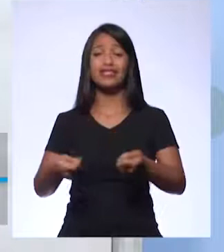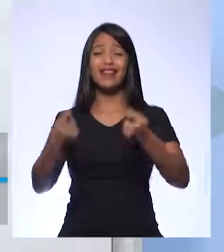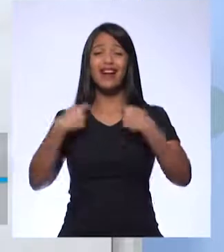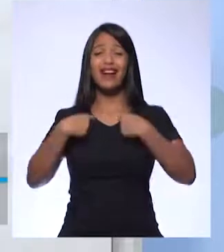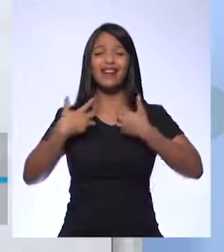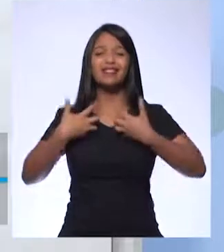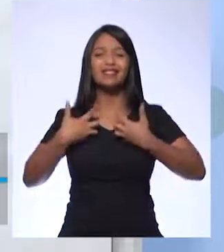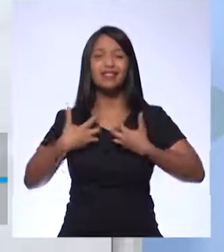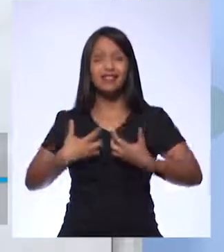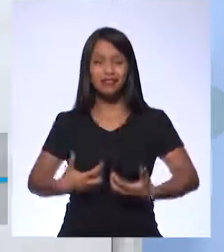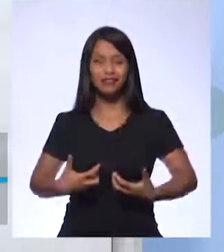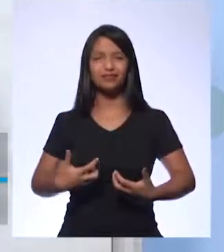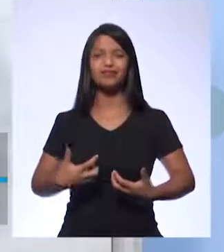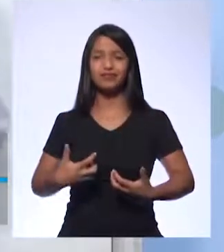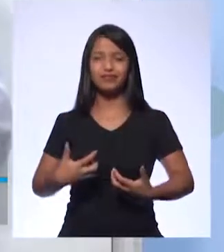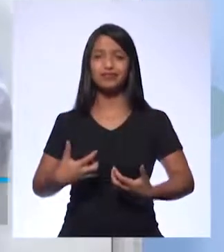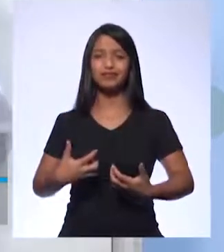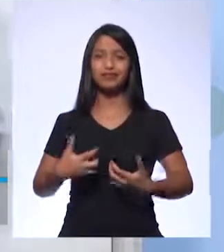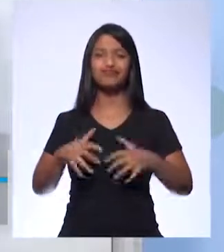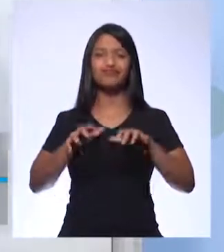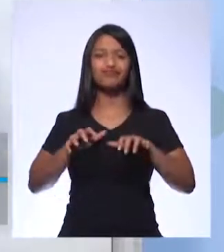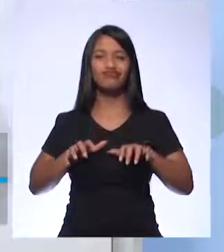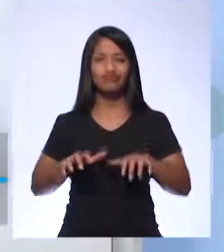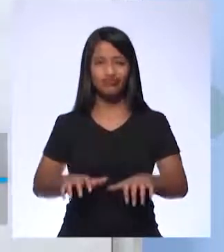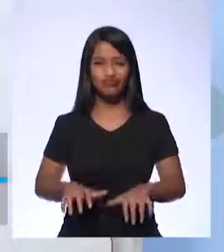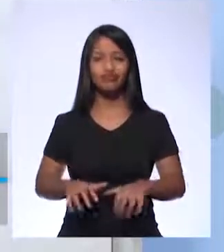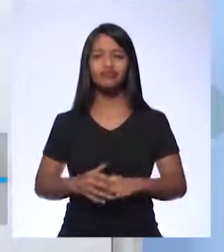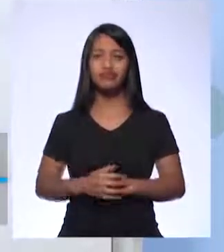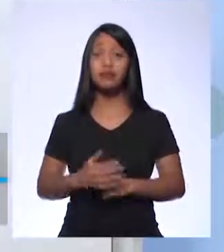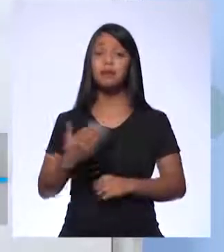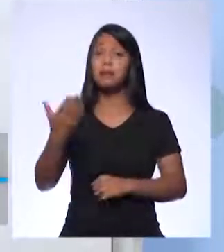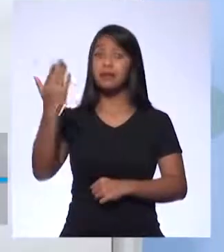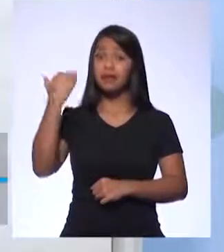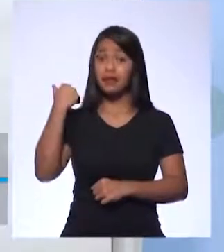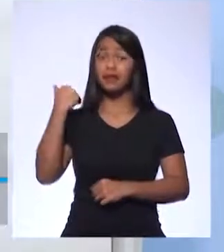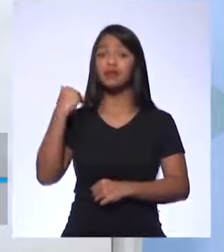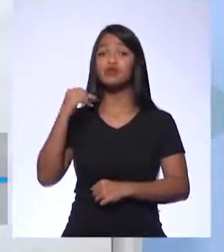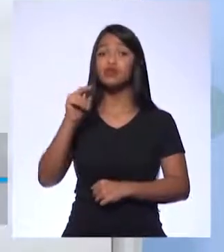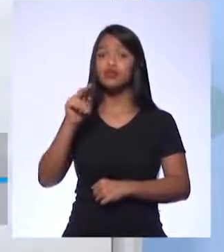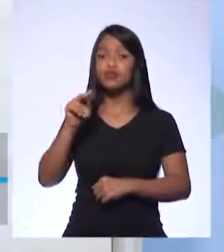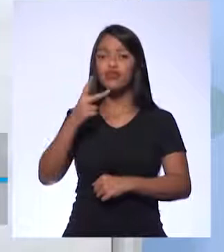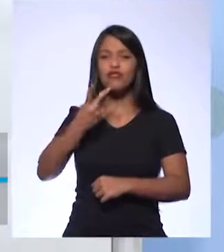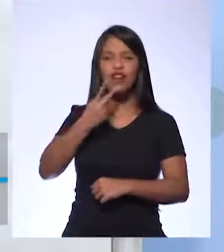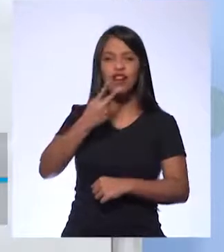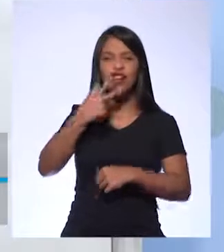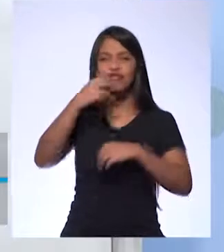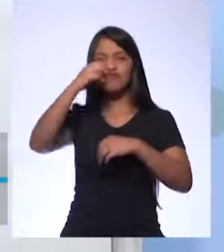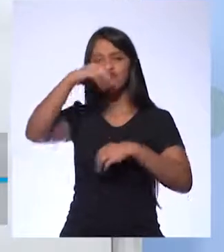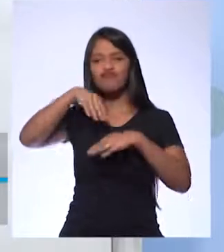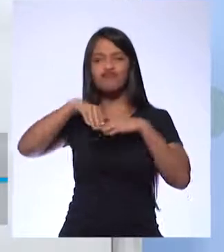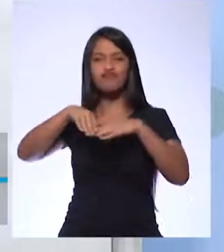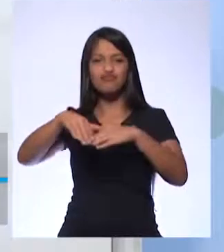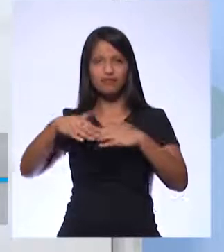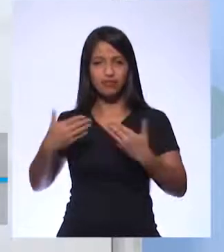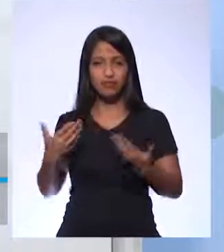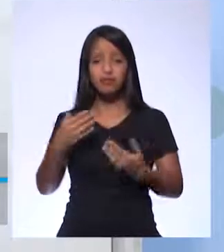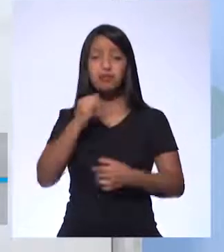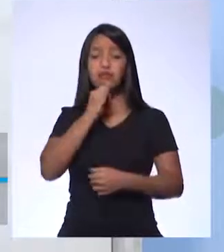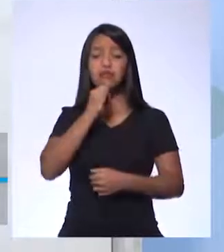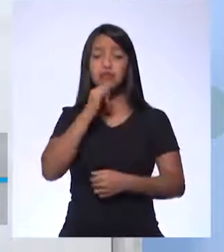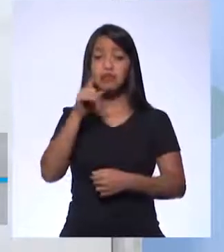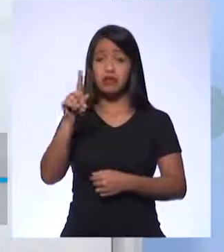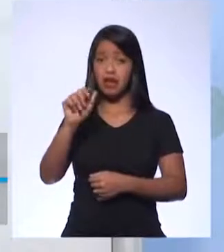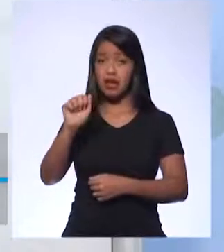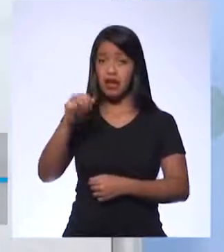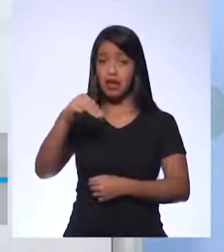indisposto. Então, durante muito tempo, usava-se até de forma pejorativa essa história da ameba, né? Porque a pessoa, quando está com amebíase, ela tende a ficar